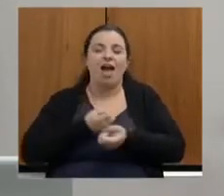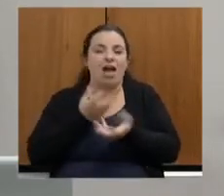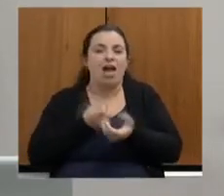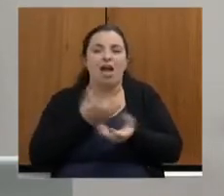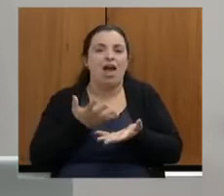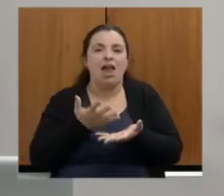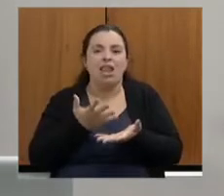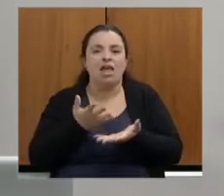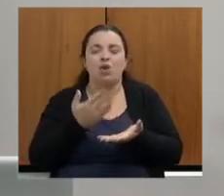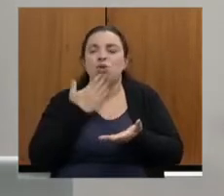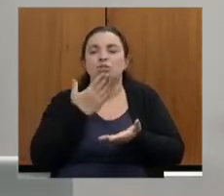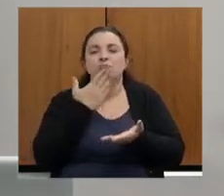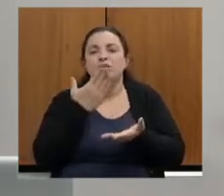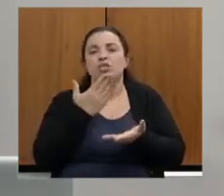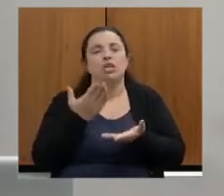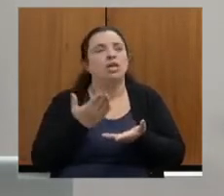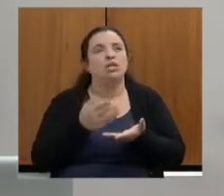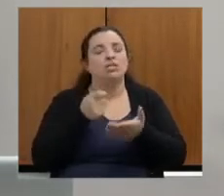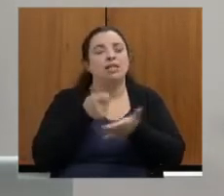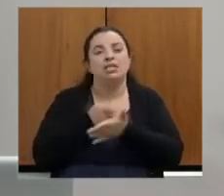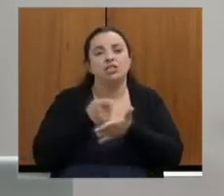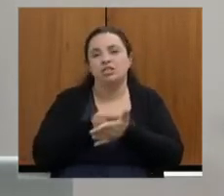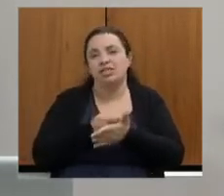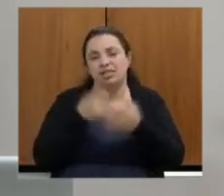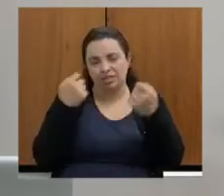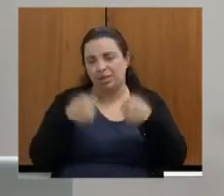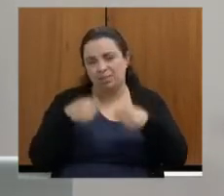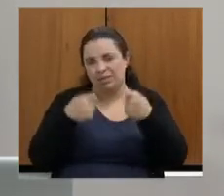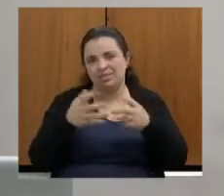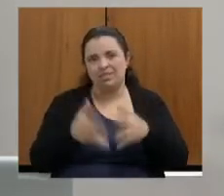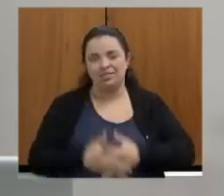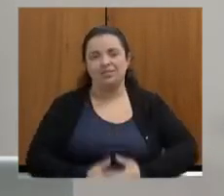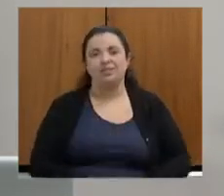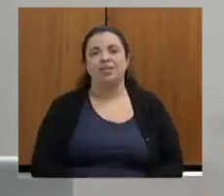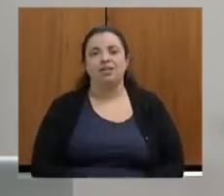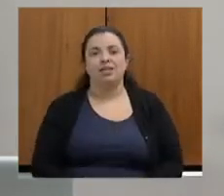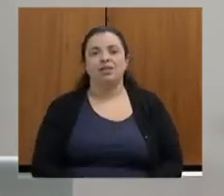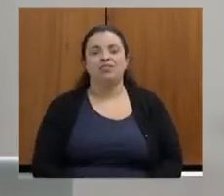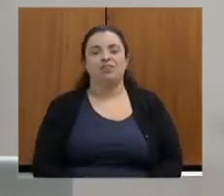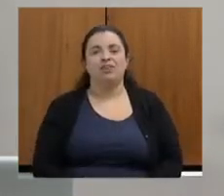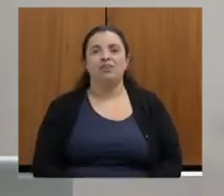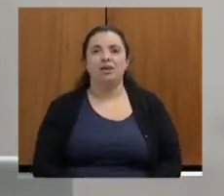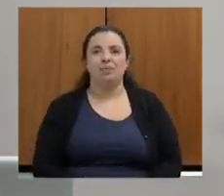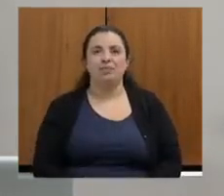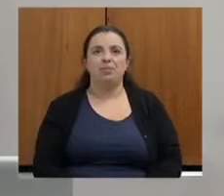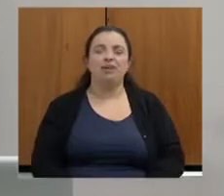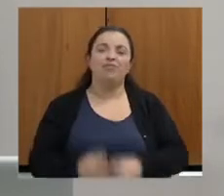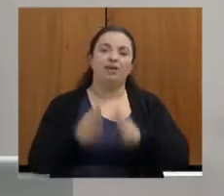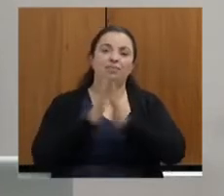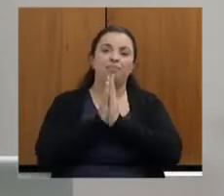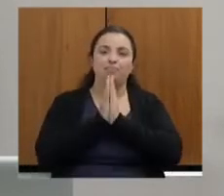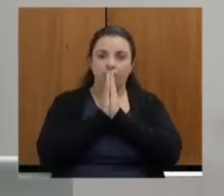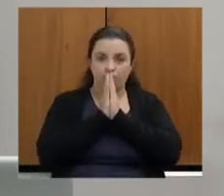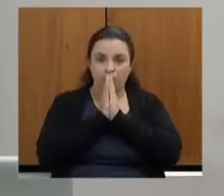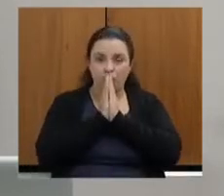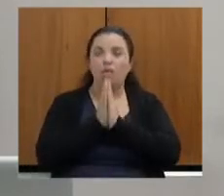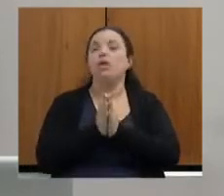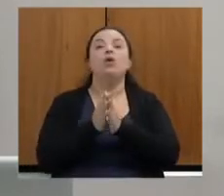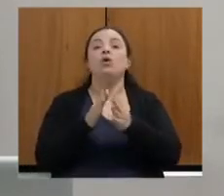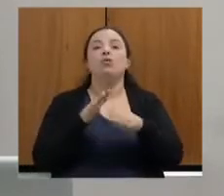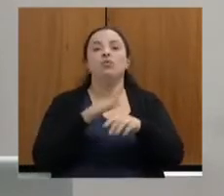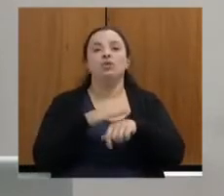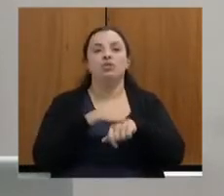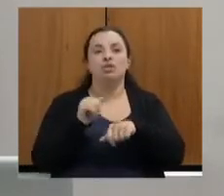fazer os encaminhamentos necessários também é eu vou chamar agora Raimunda quero te Monsenhor Horta Mariana